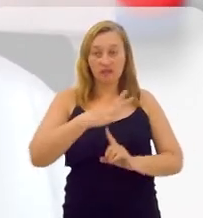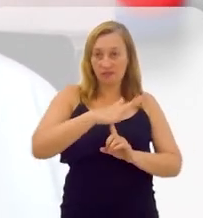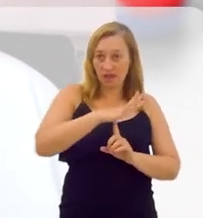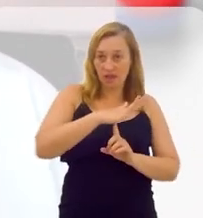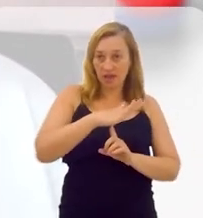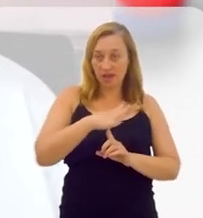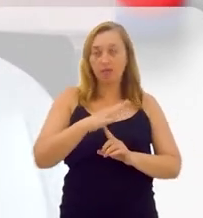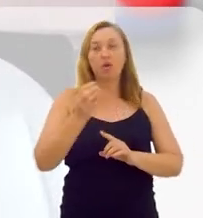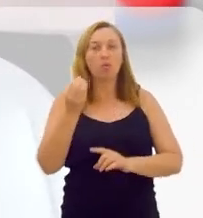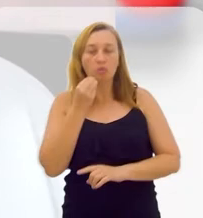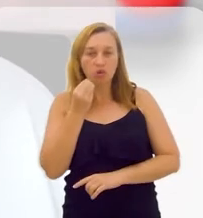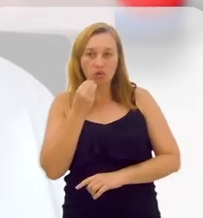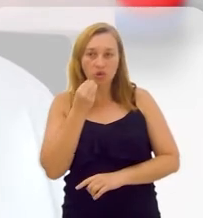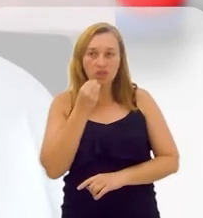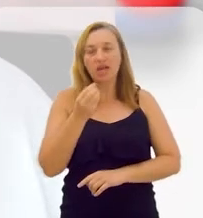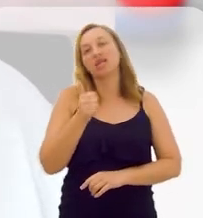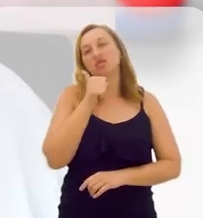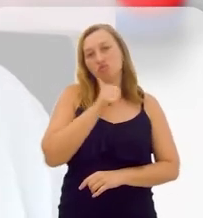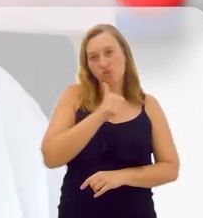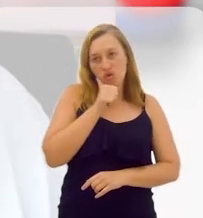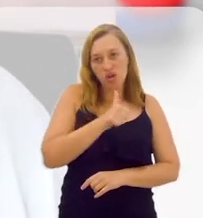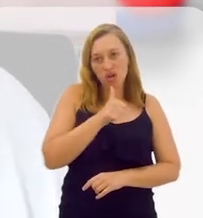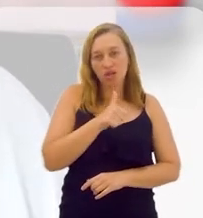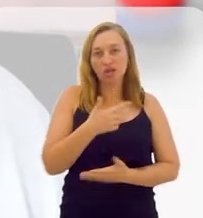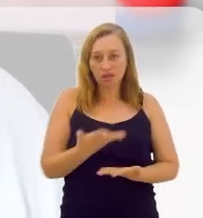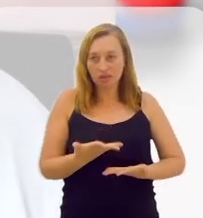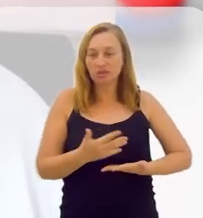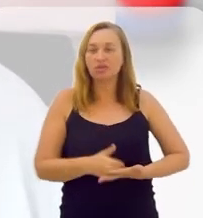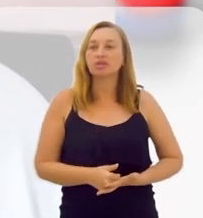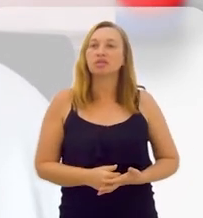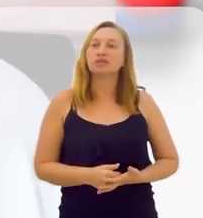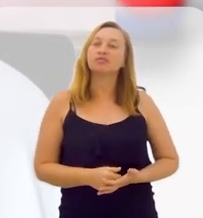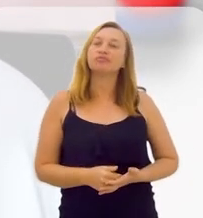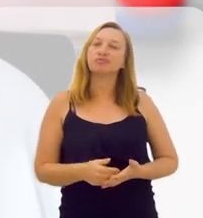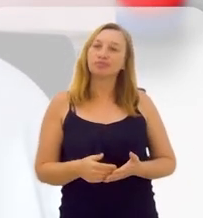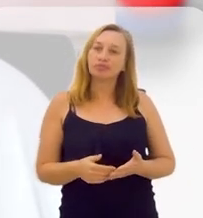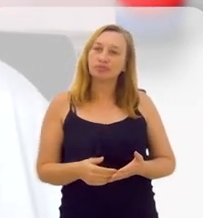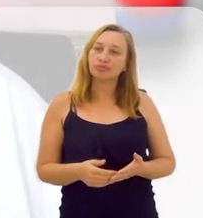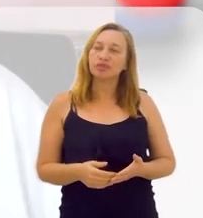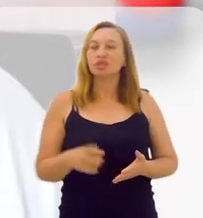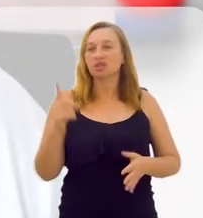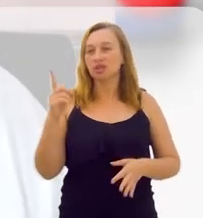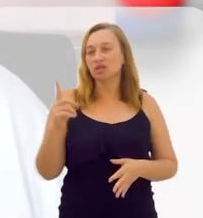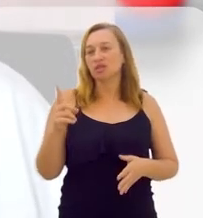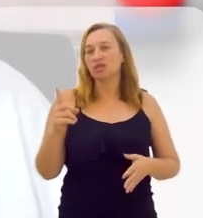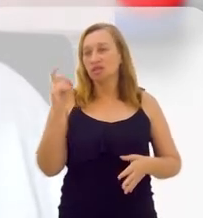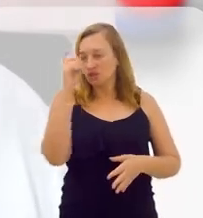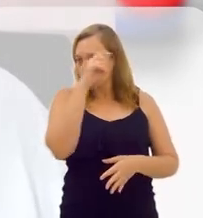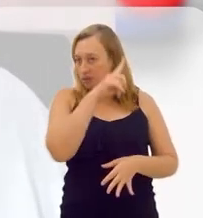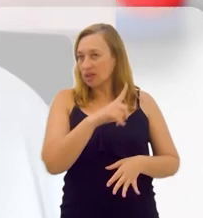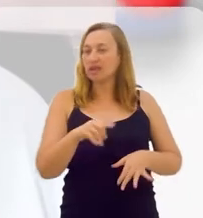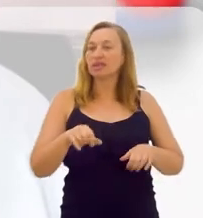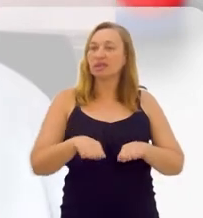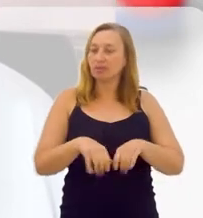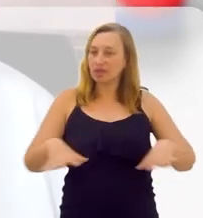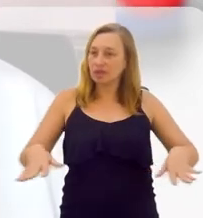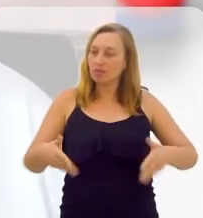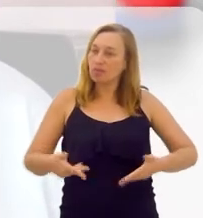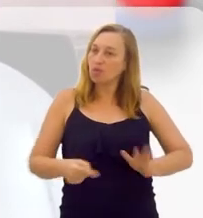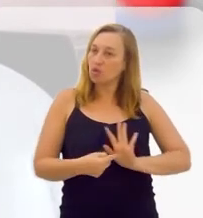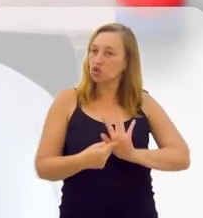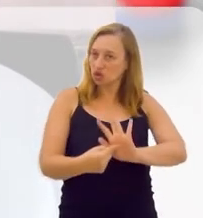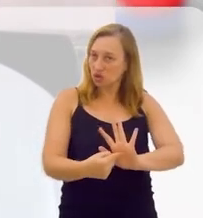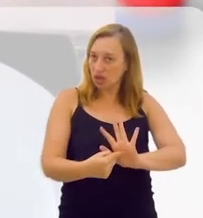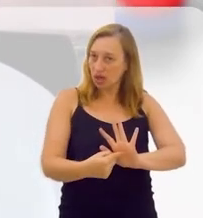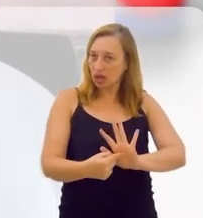feiras, para dar oportunidade a essas mulheres que estavam passando por essa pandemia de expor os seus produtos